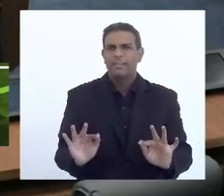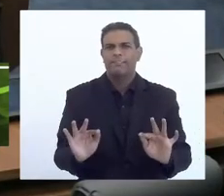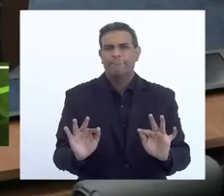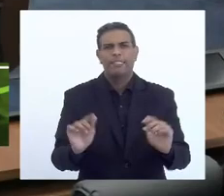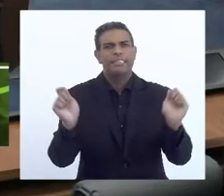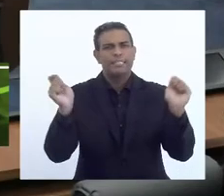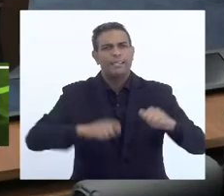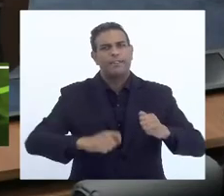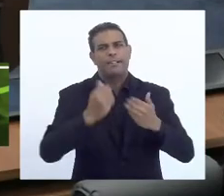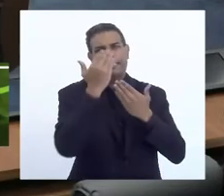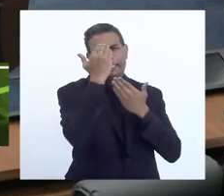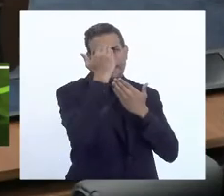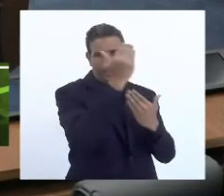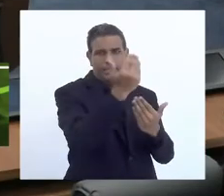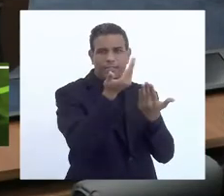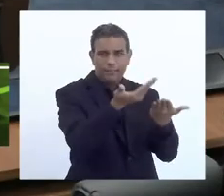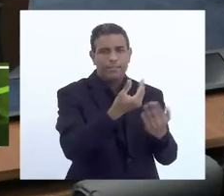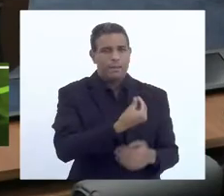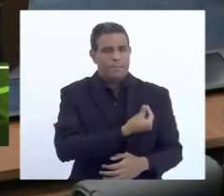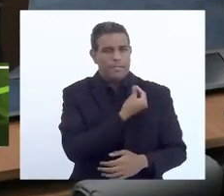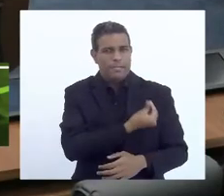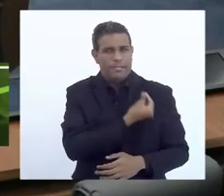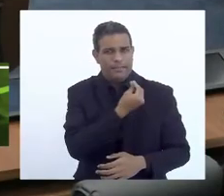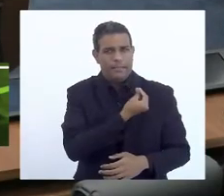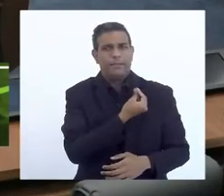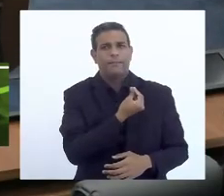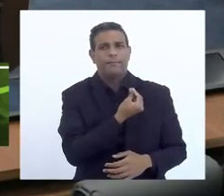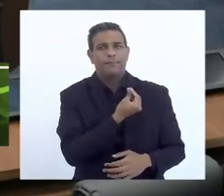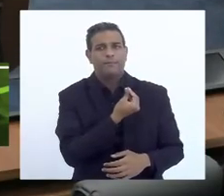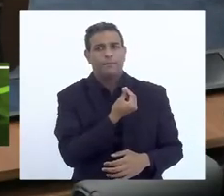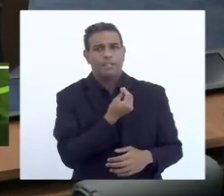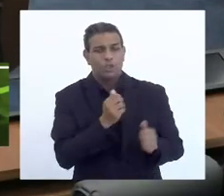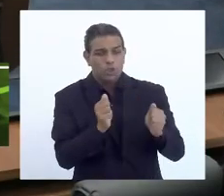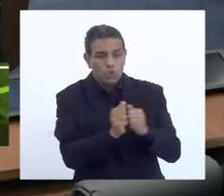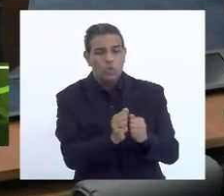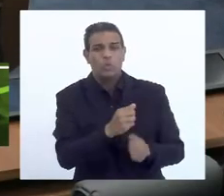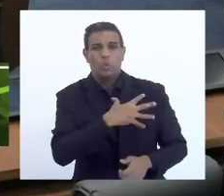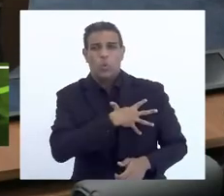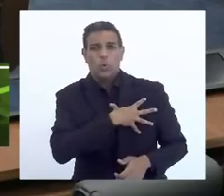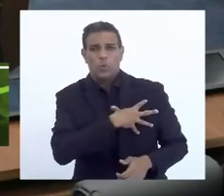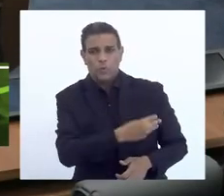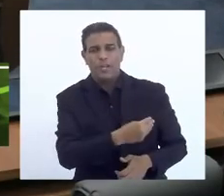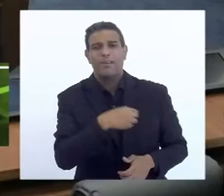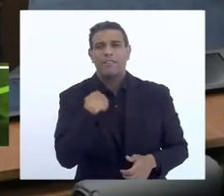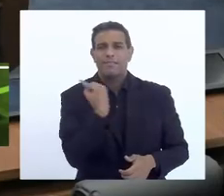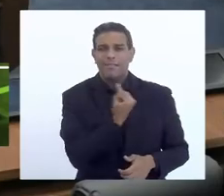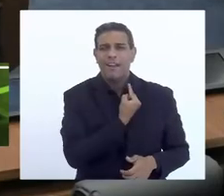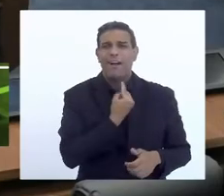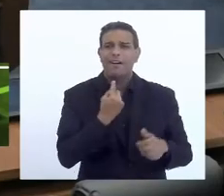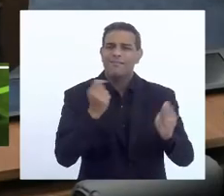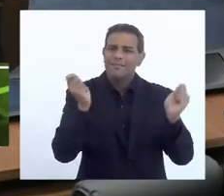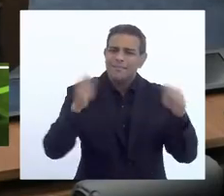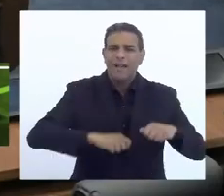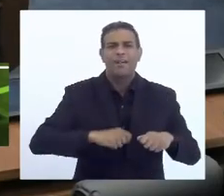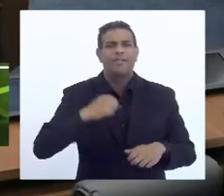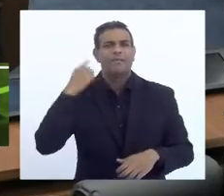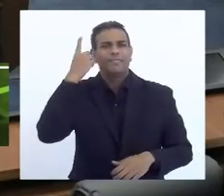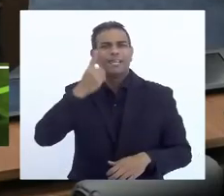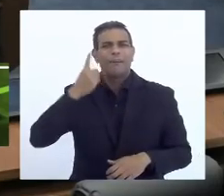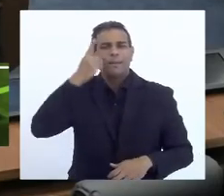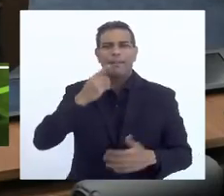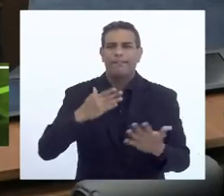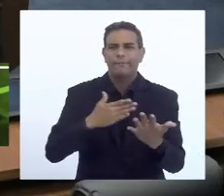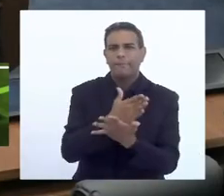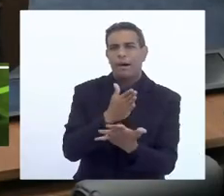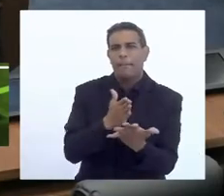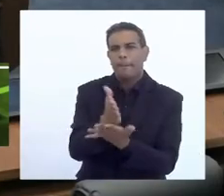só tem ali a agradecer a sua presença com a sua filhinha. E a gente sabe que deputados têm várias